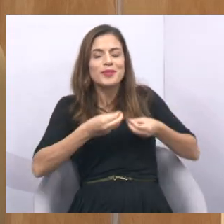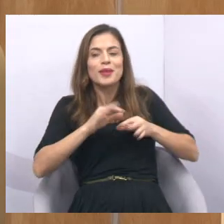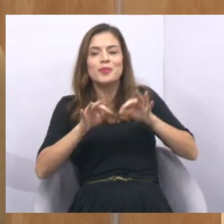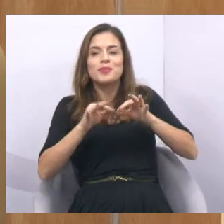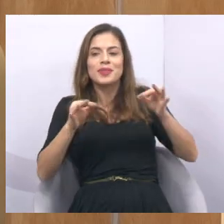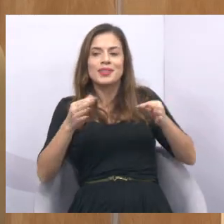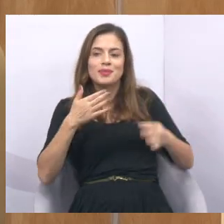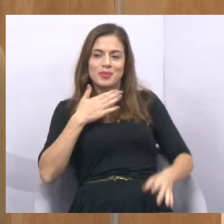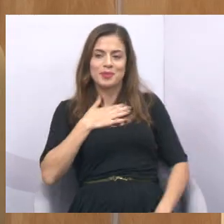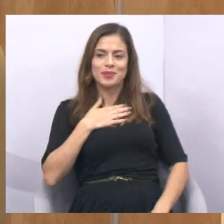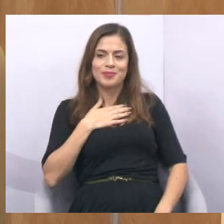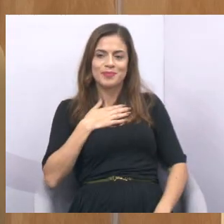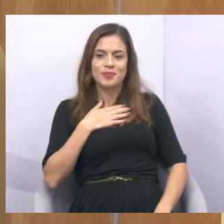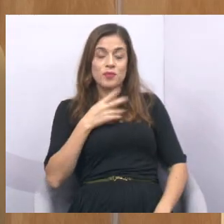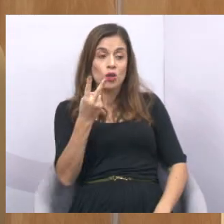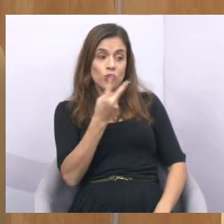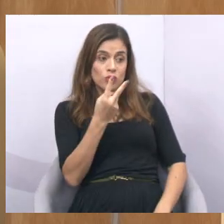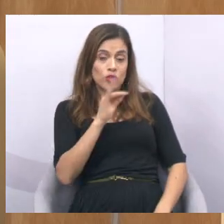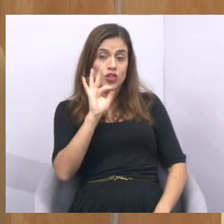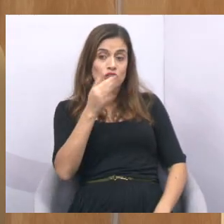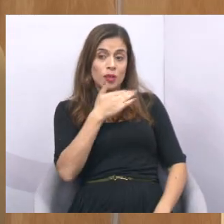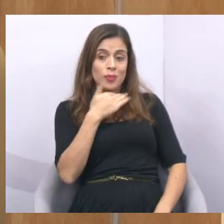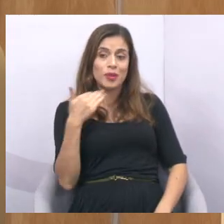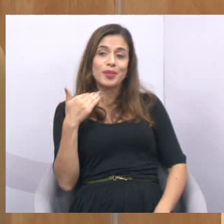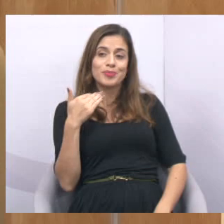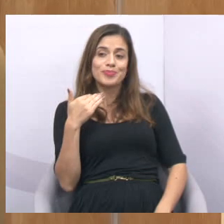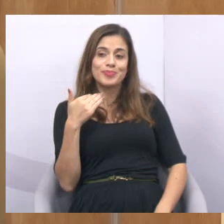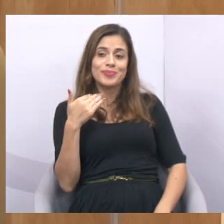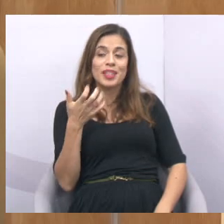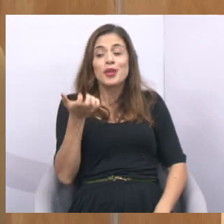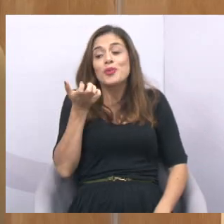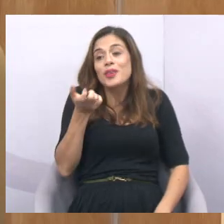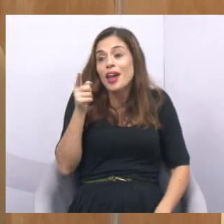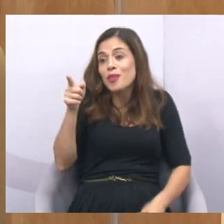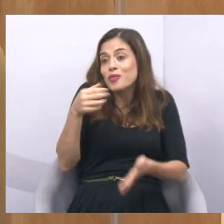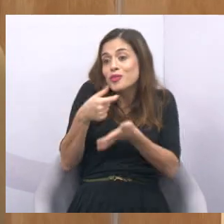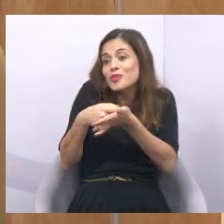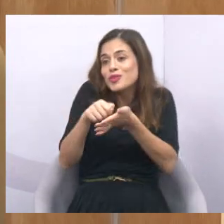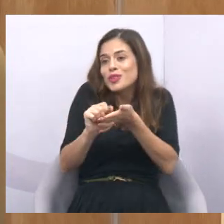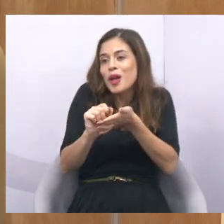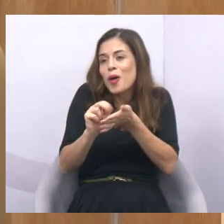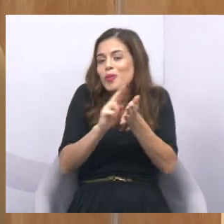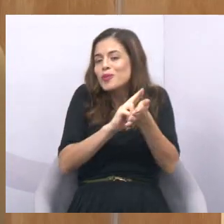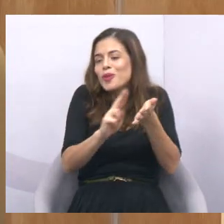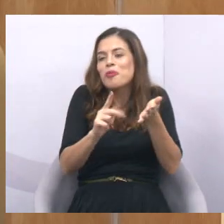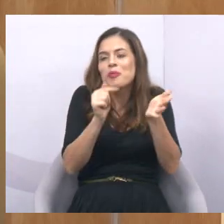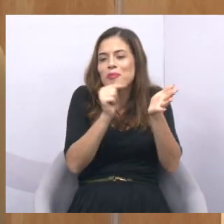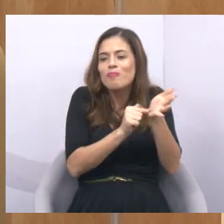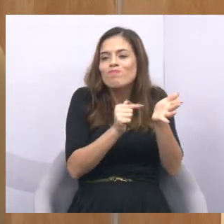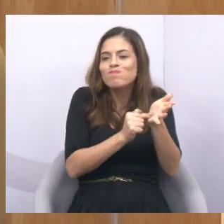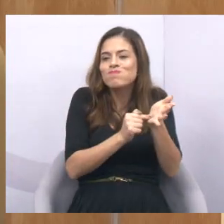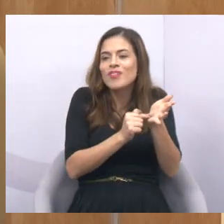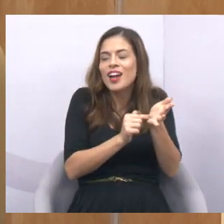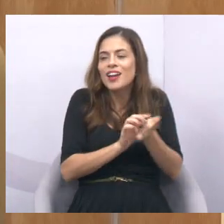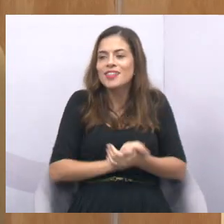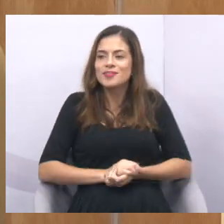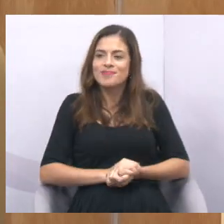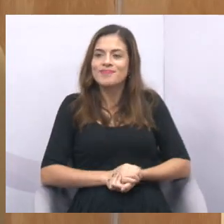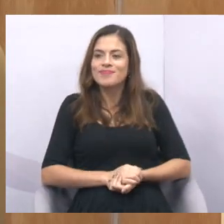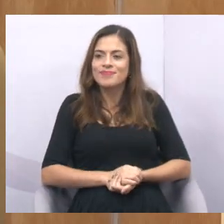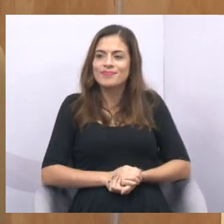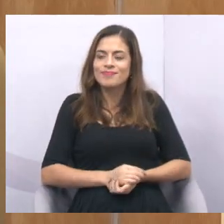né? E eu quero que você faça isso. Então, eu autografei, tá, fiz uma